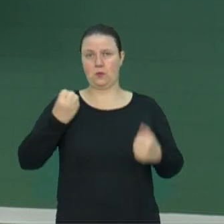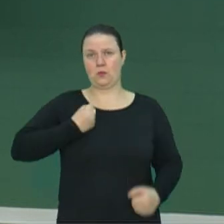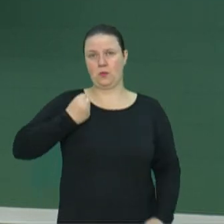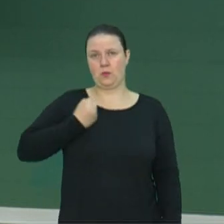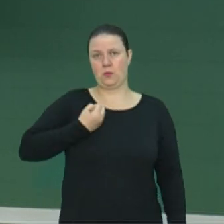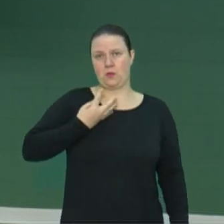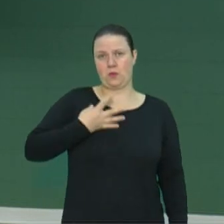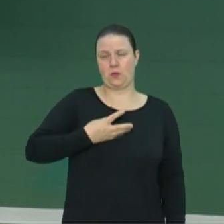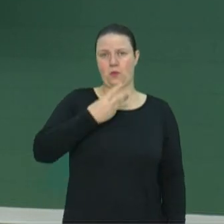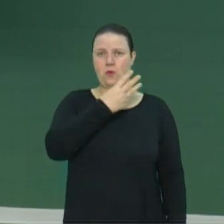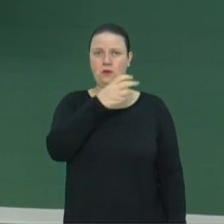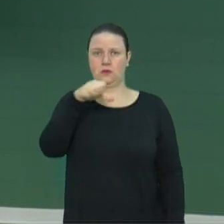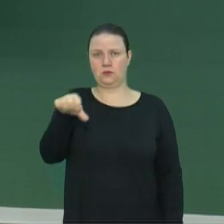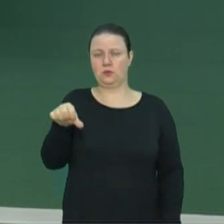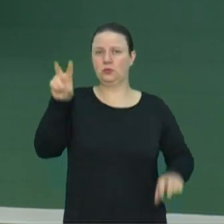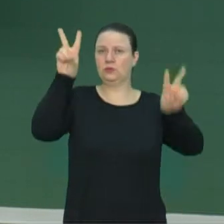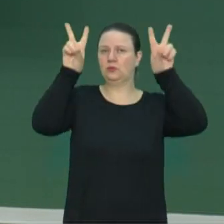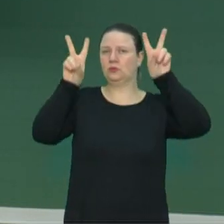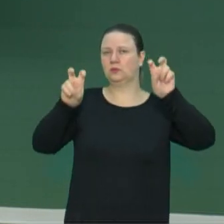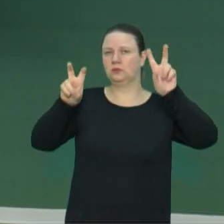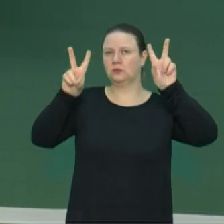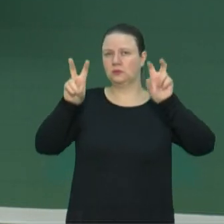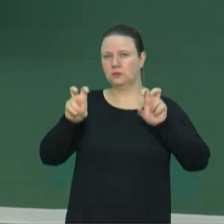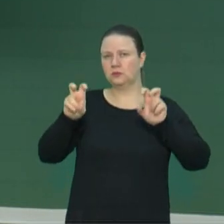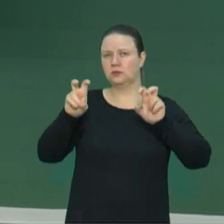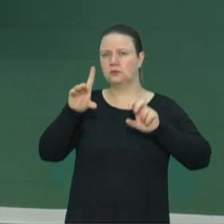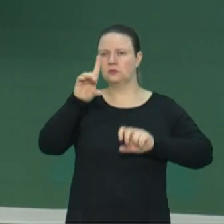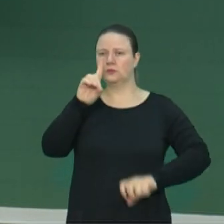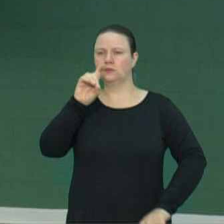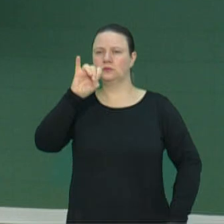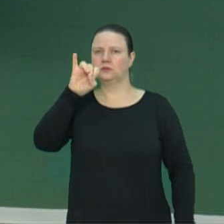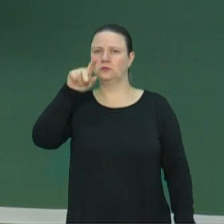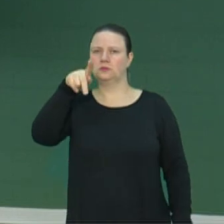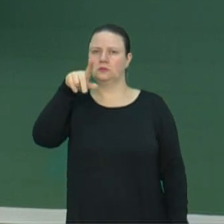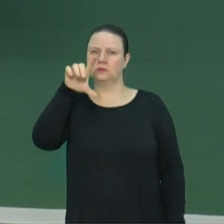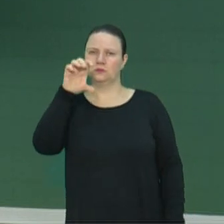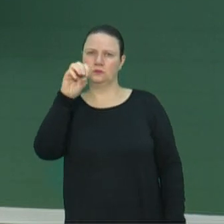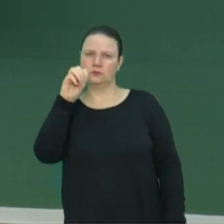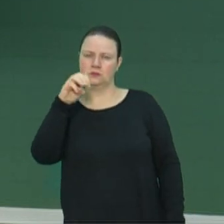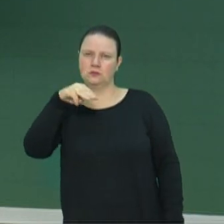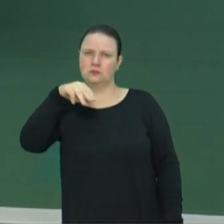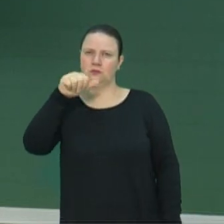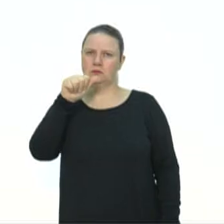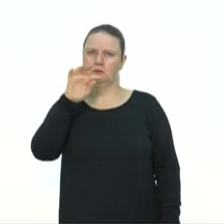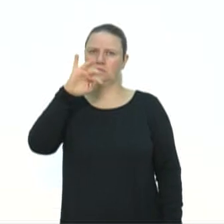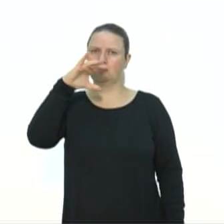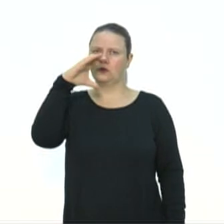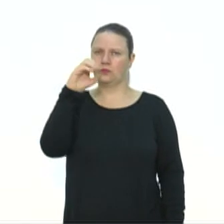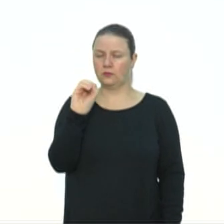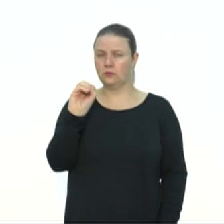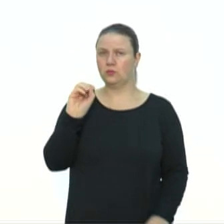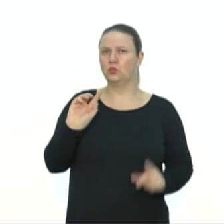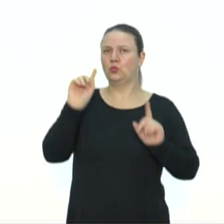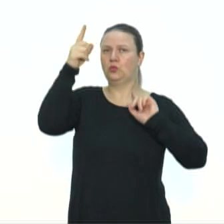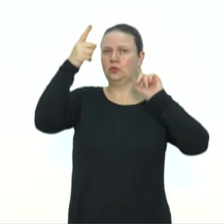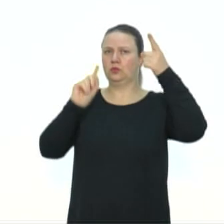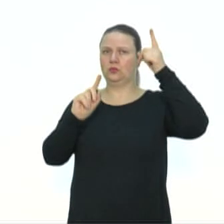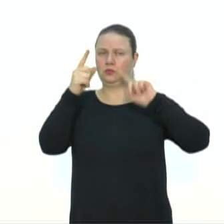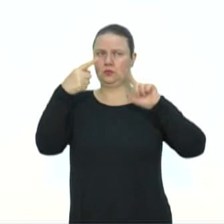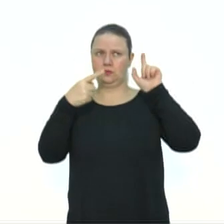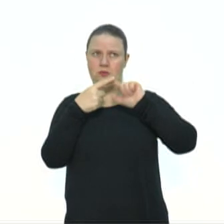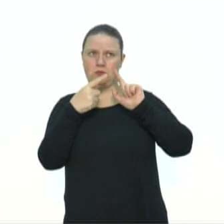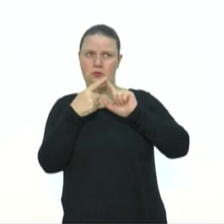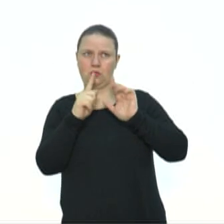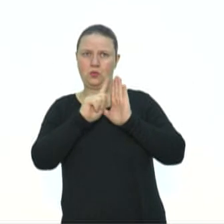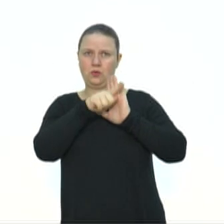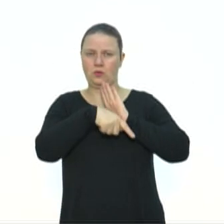tinha como título El Diplomático Chileno, ¿de acuerdo? Hablamos sobre el género biografía,